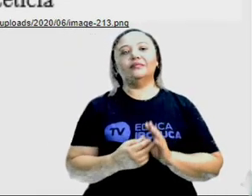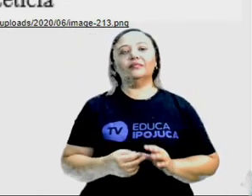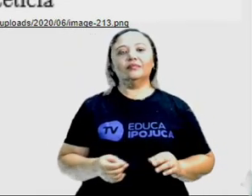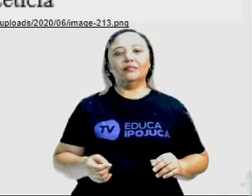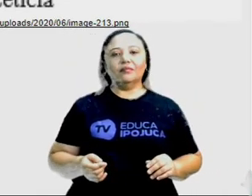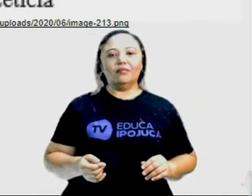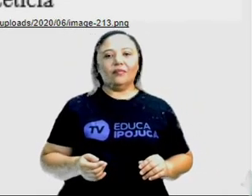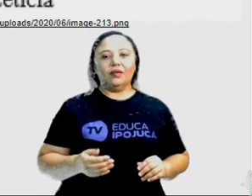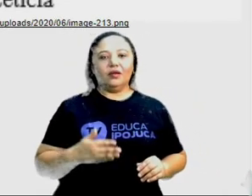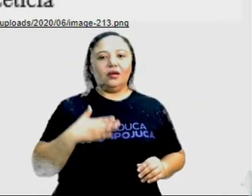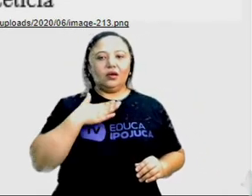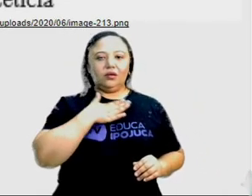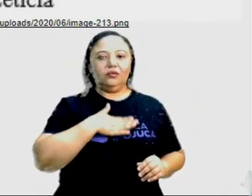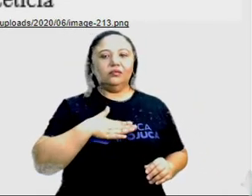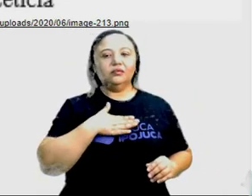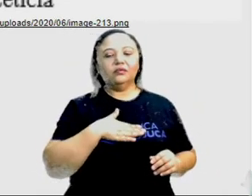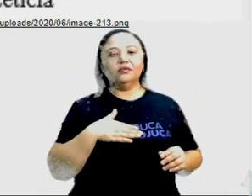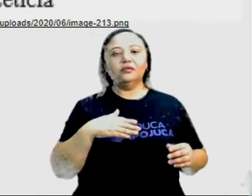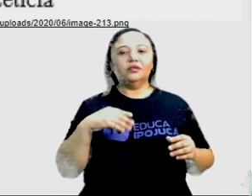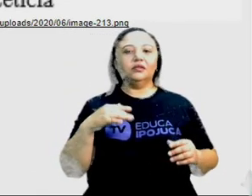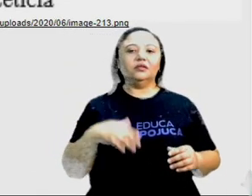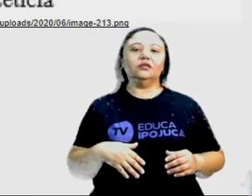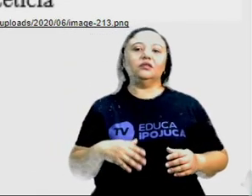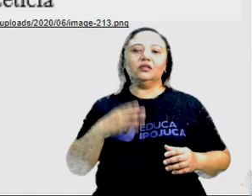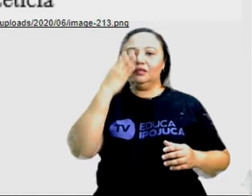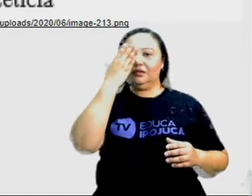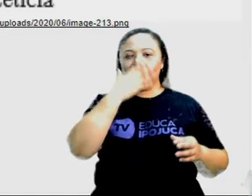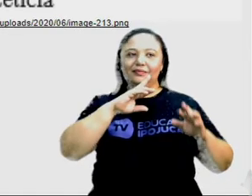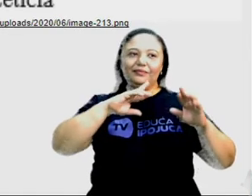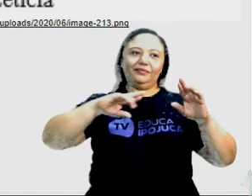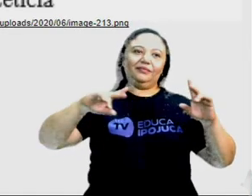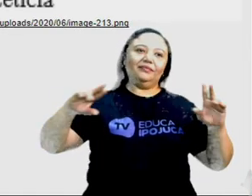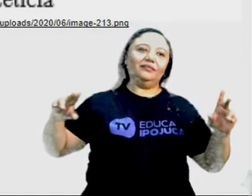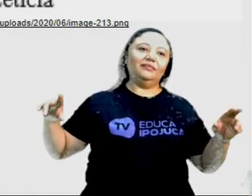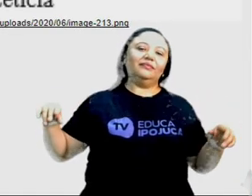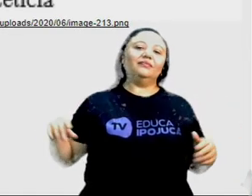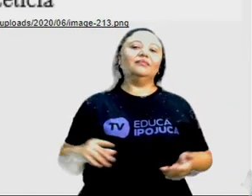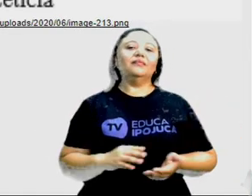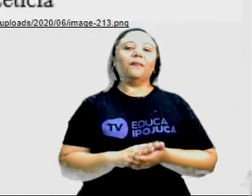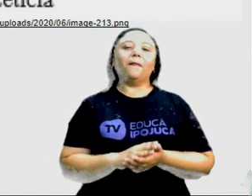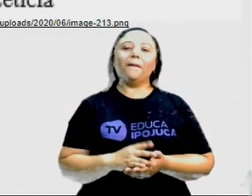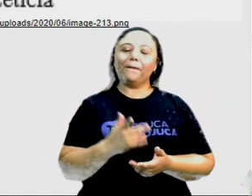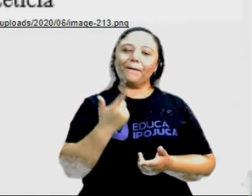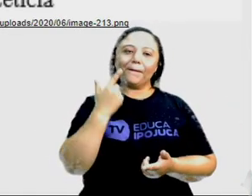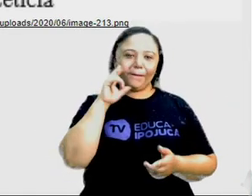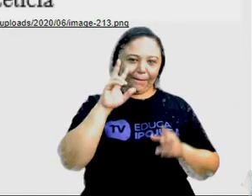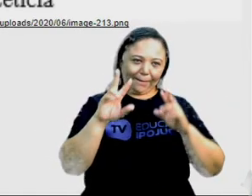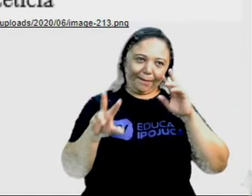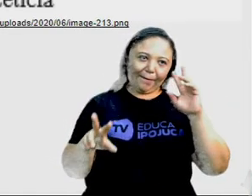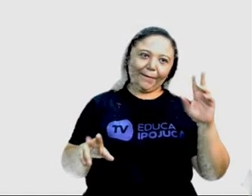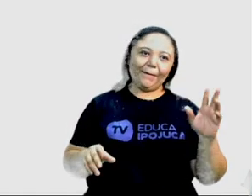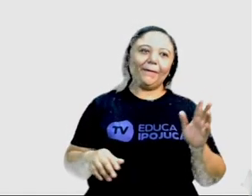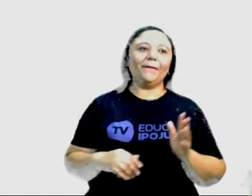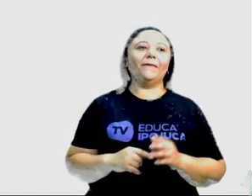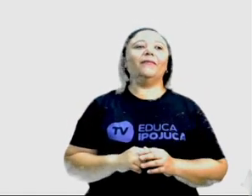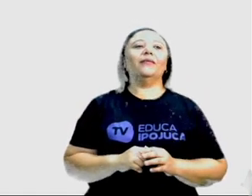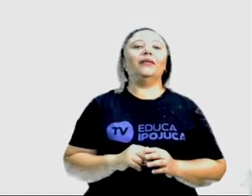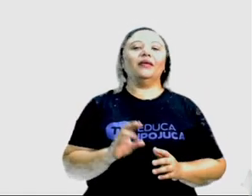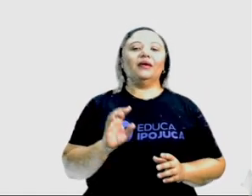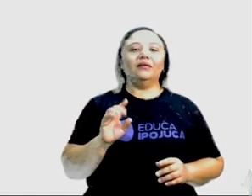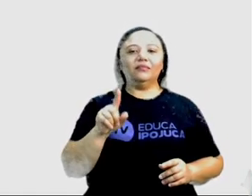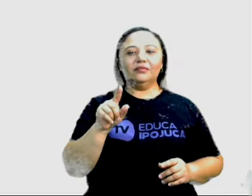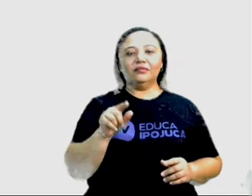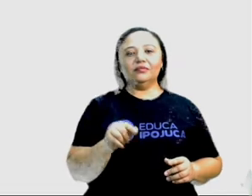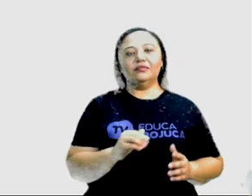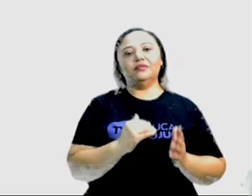quantas meninas gostam de melancia, quantos meninos gostam, o total. E aí você vai vendo também os gráficos, e assim